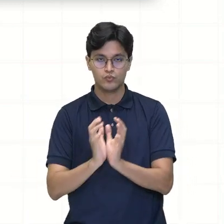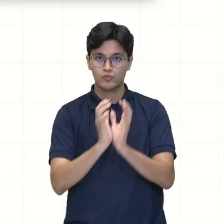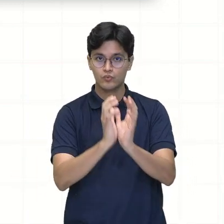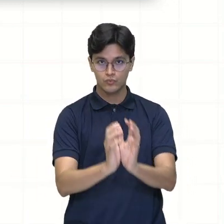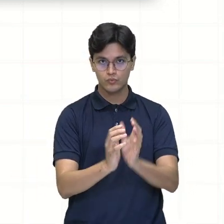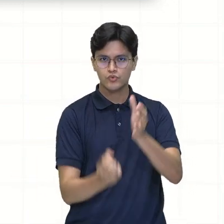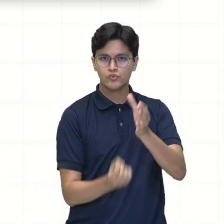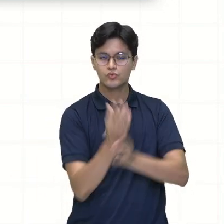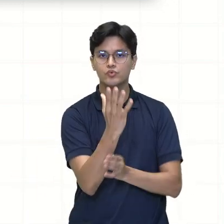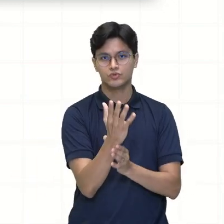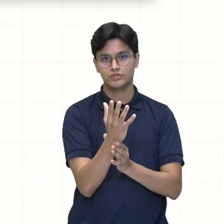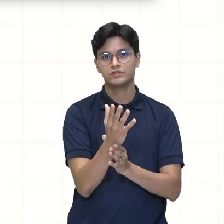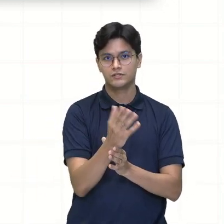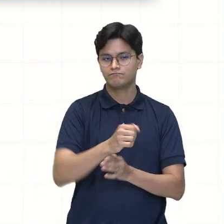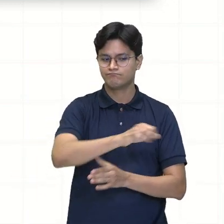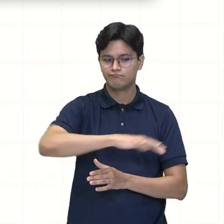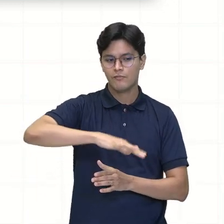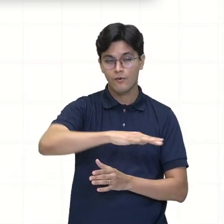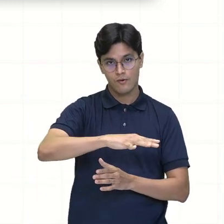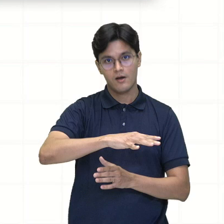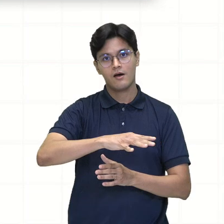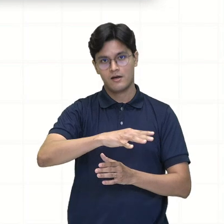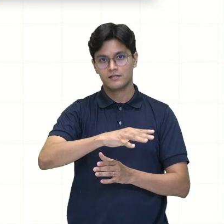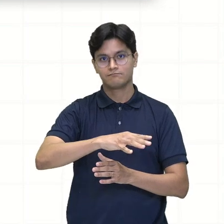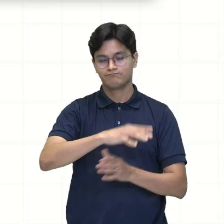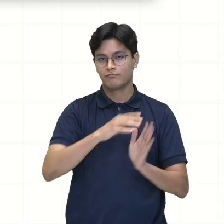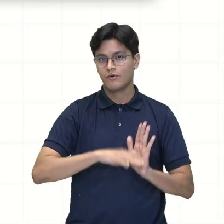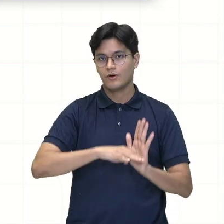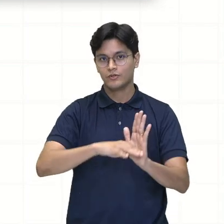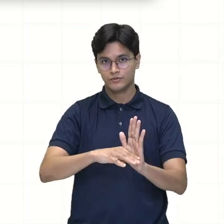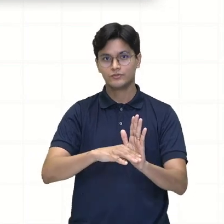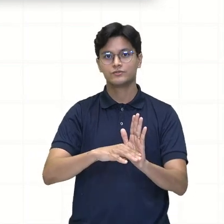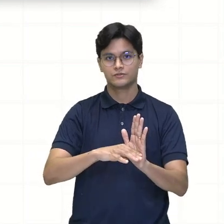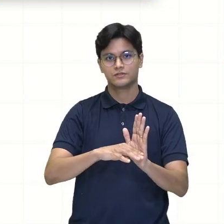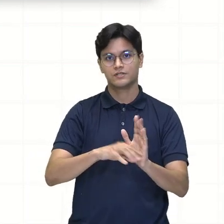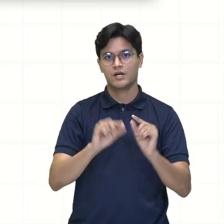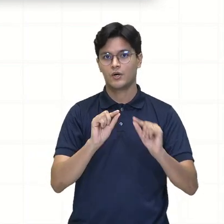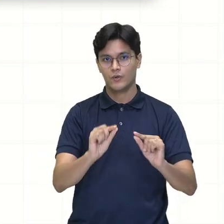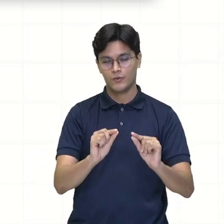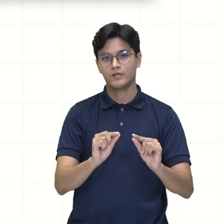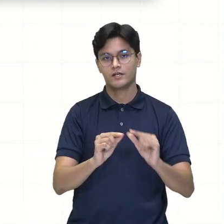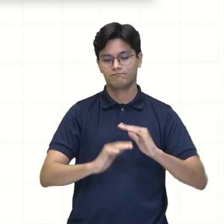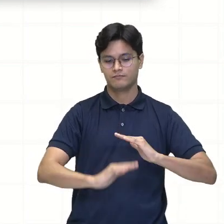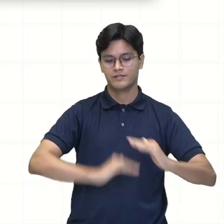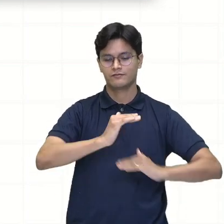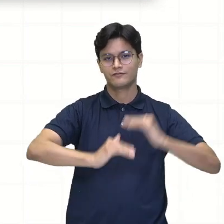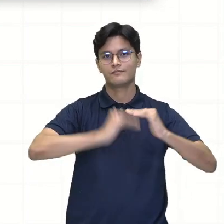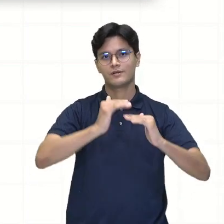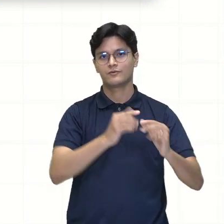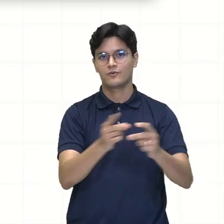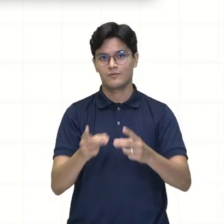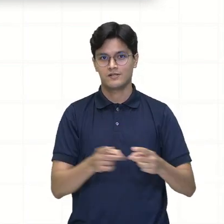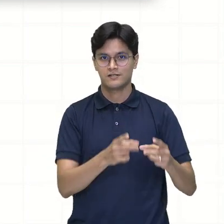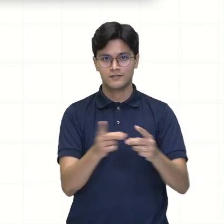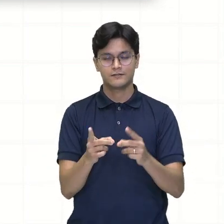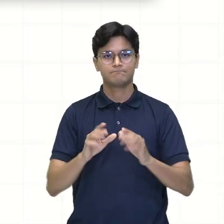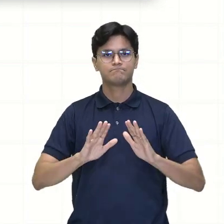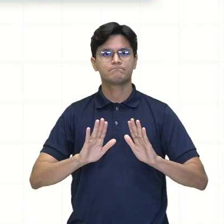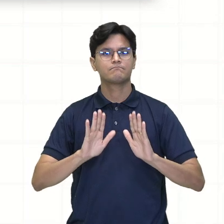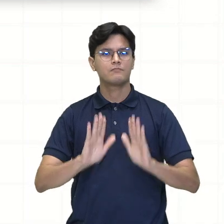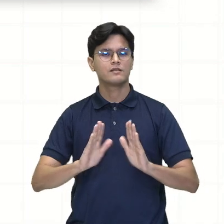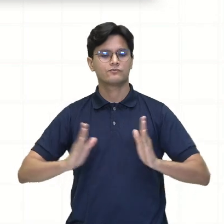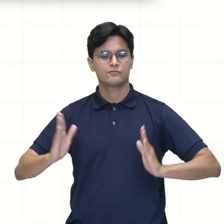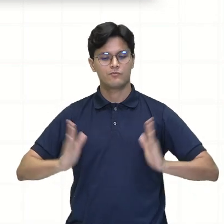rotas terrestres que vai ajudá-los nesse desenvolvimento comercial. Qual é o período